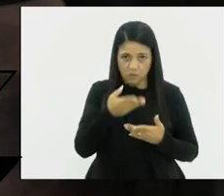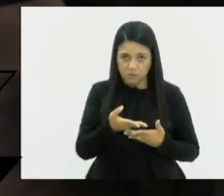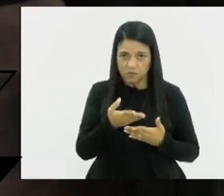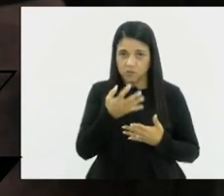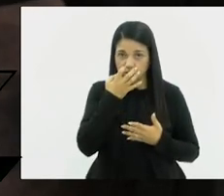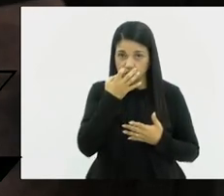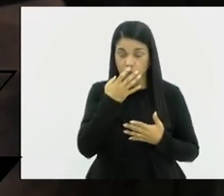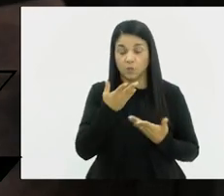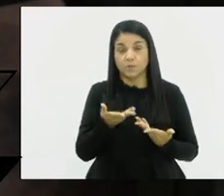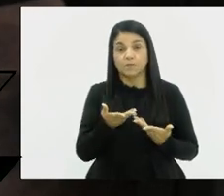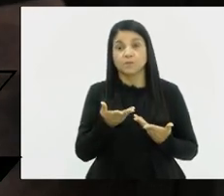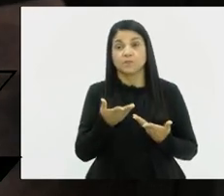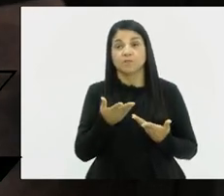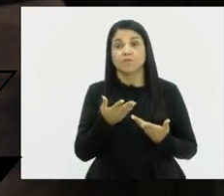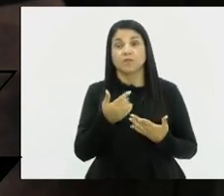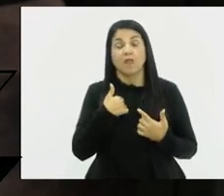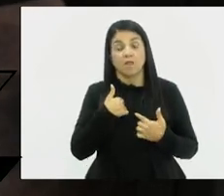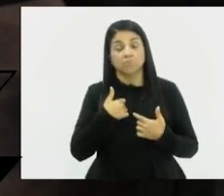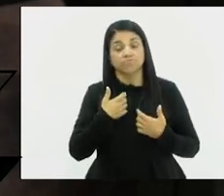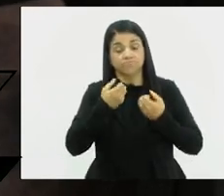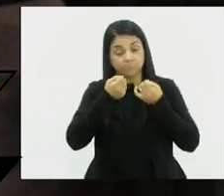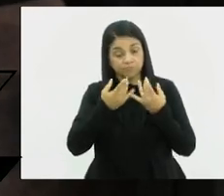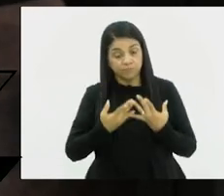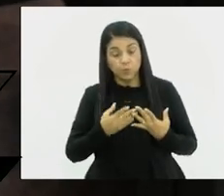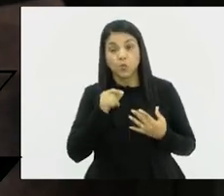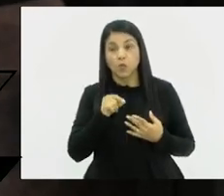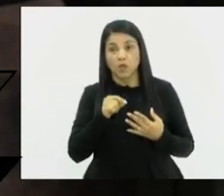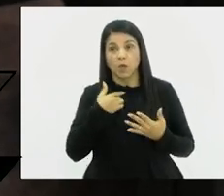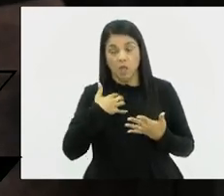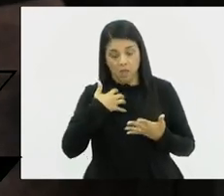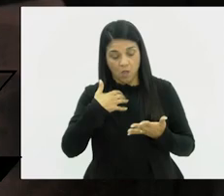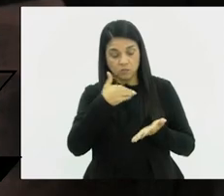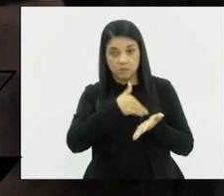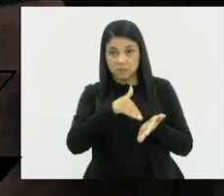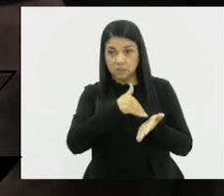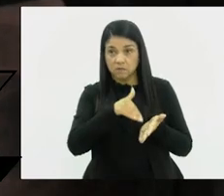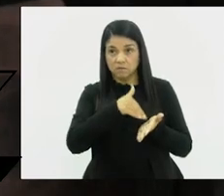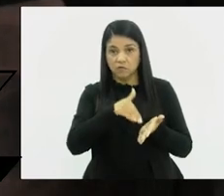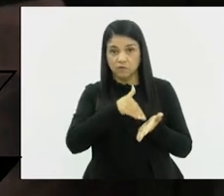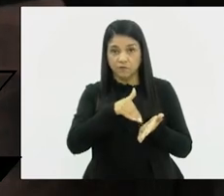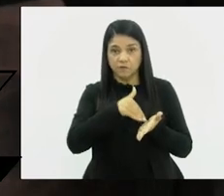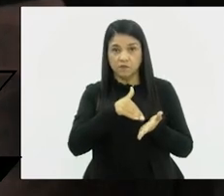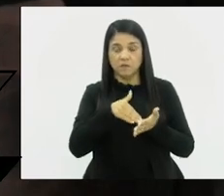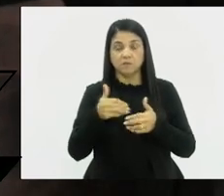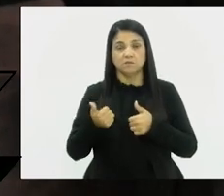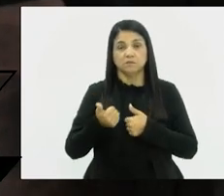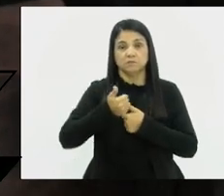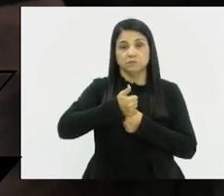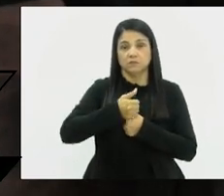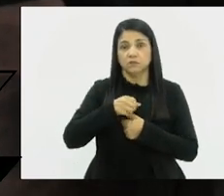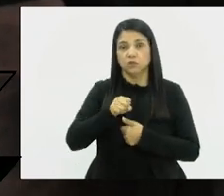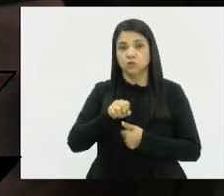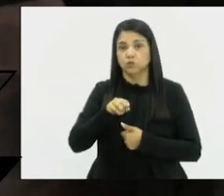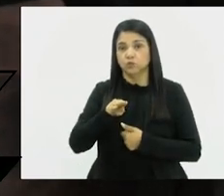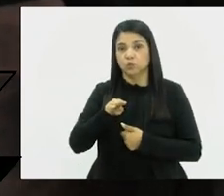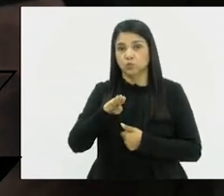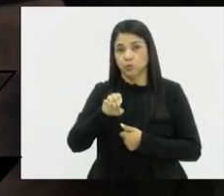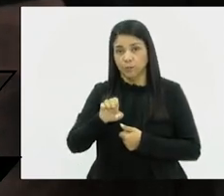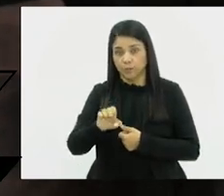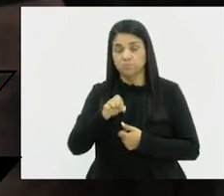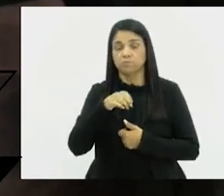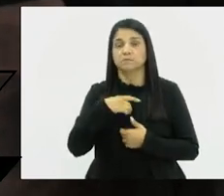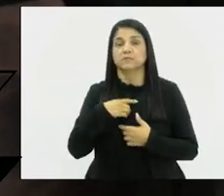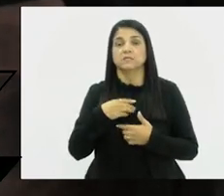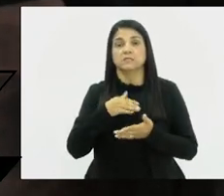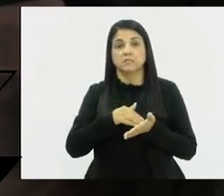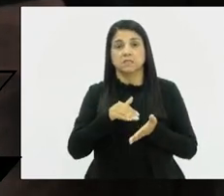afirmar. O que eu posso dizer para vocês? Eu, como secretário de... subsecretário de Promoção e Bem-Estar Animal do